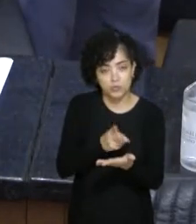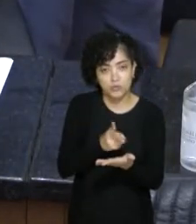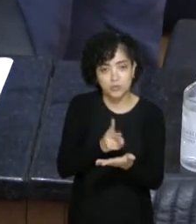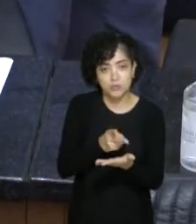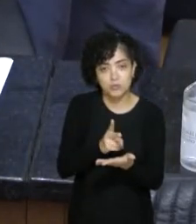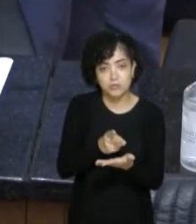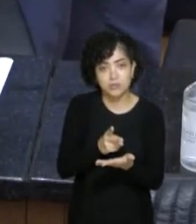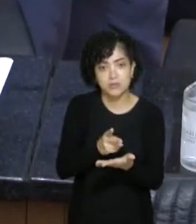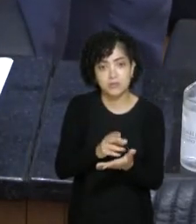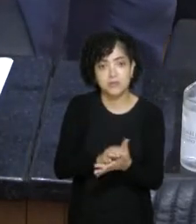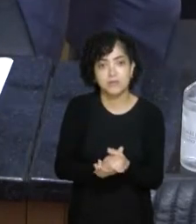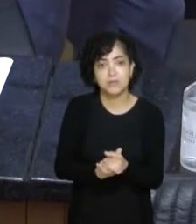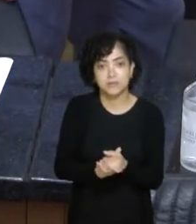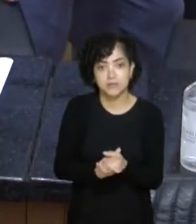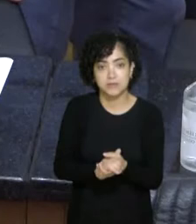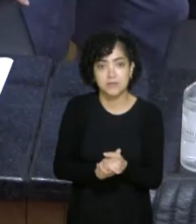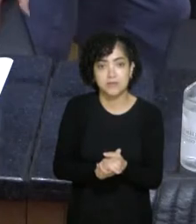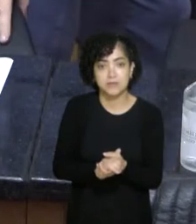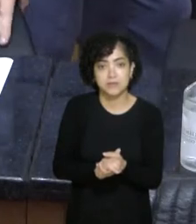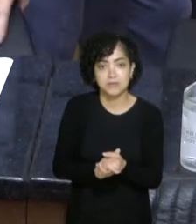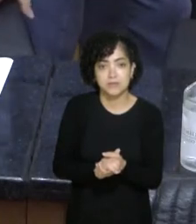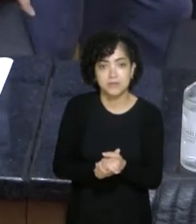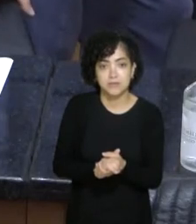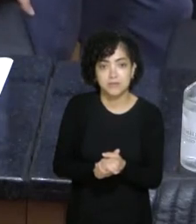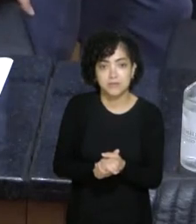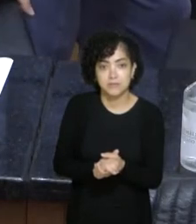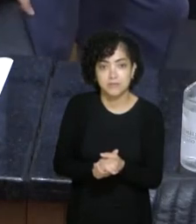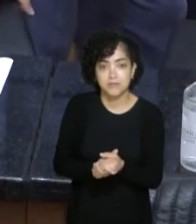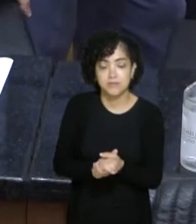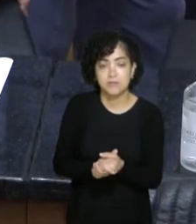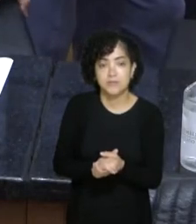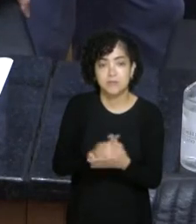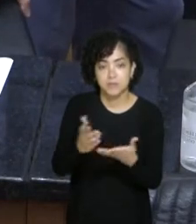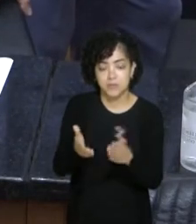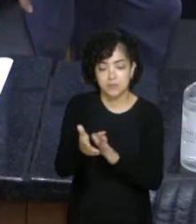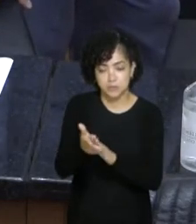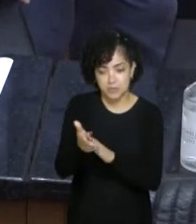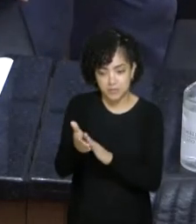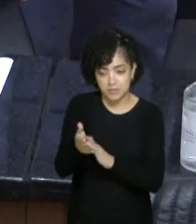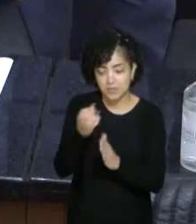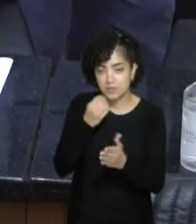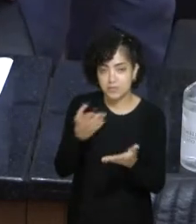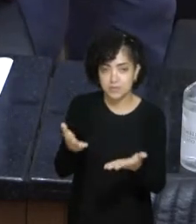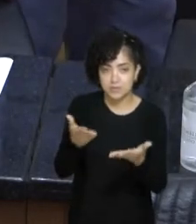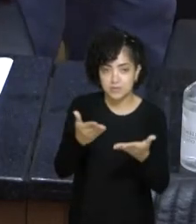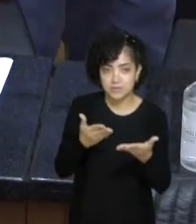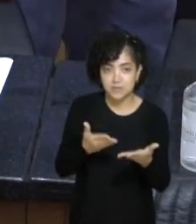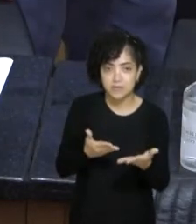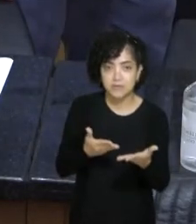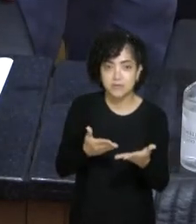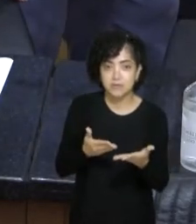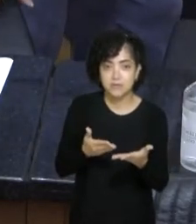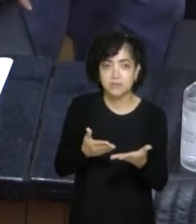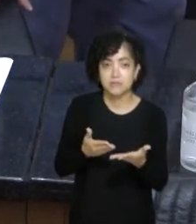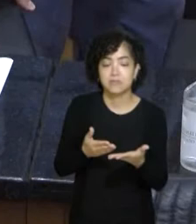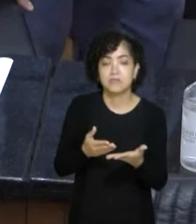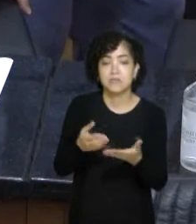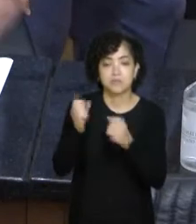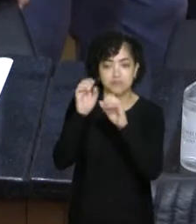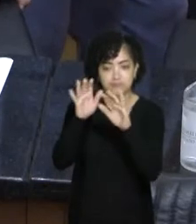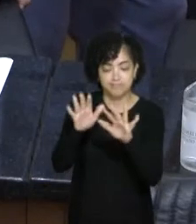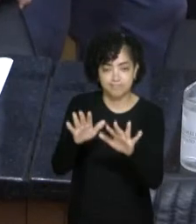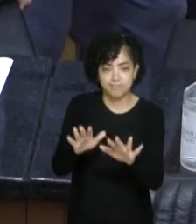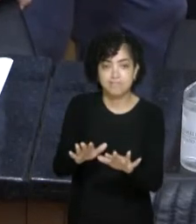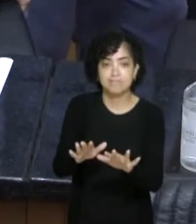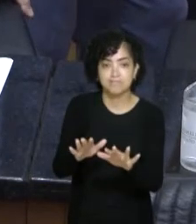fica aí, sempre para não sair fora, né, Maurício? Então, meus parabéns, seja bem-vindo. Que o homem lá em cima ilumine, que o